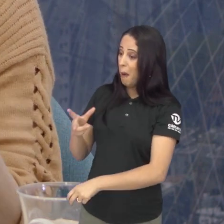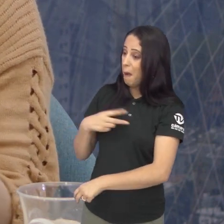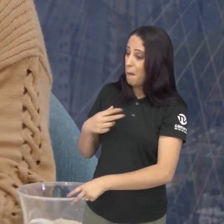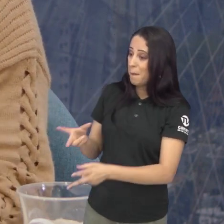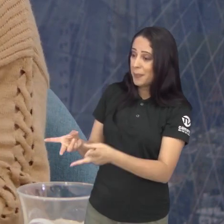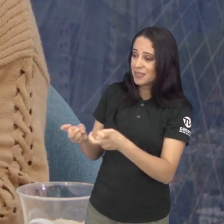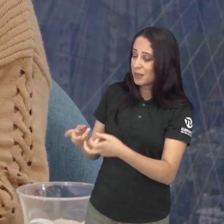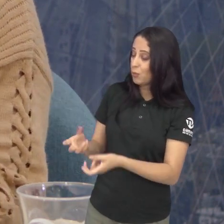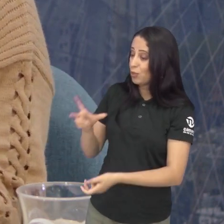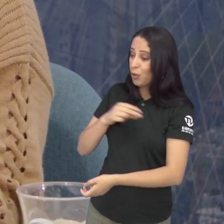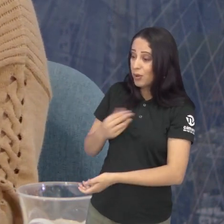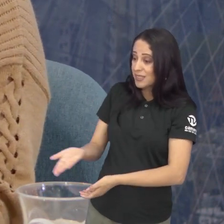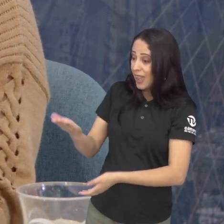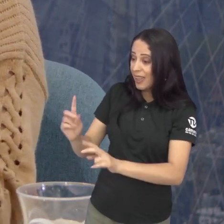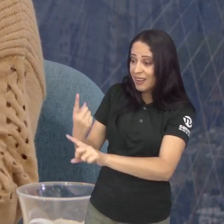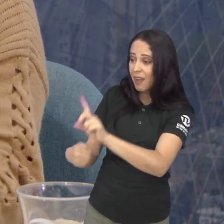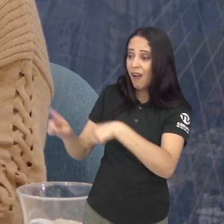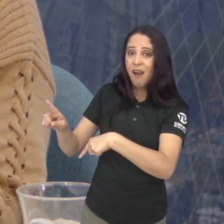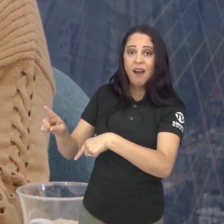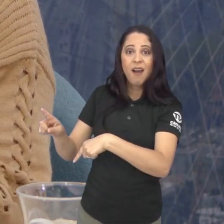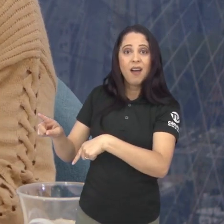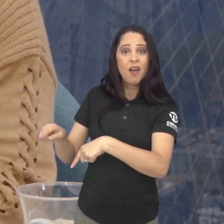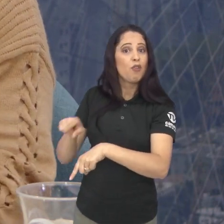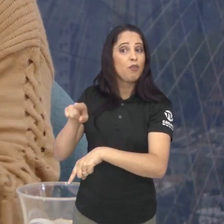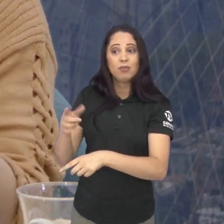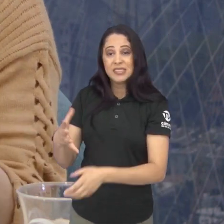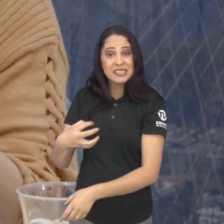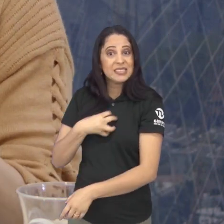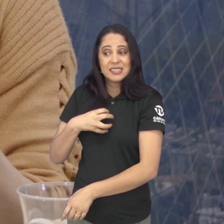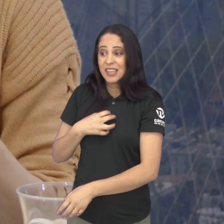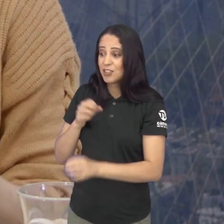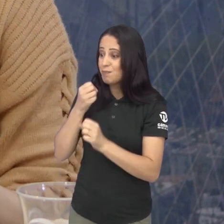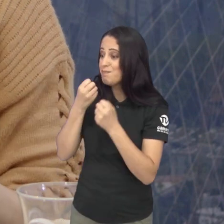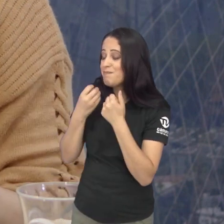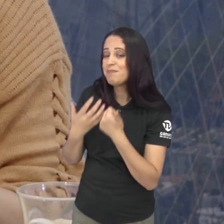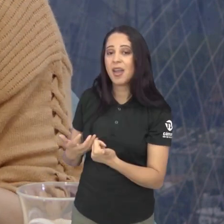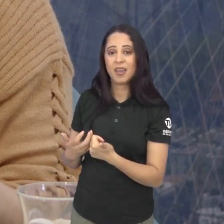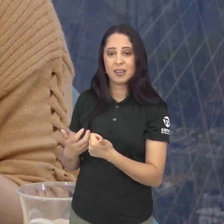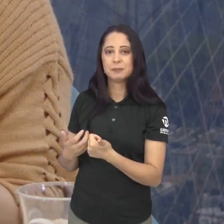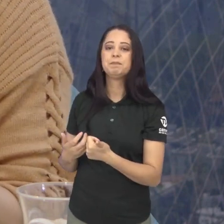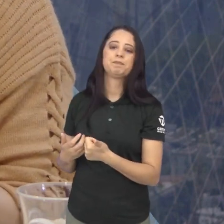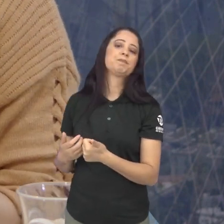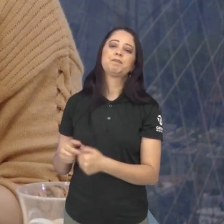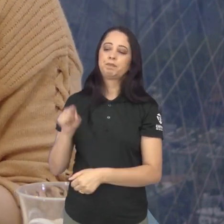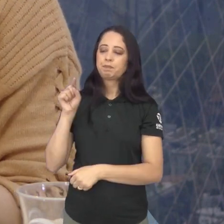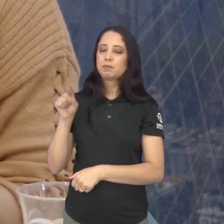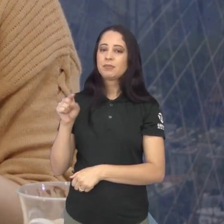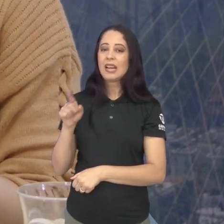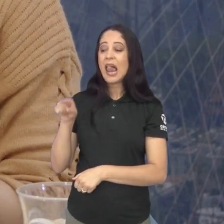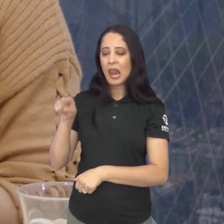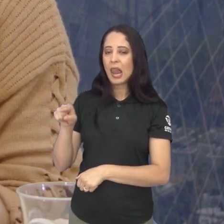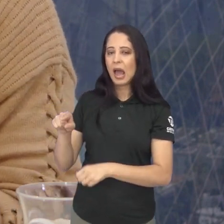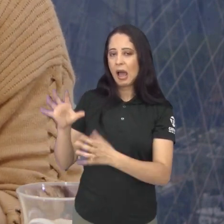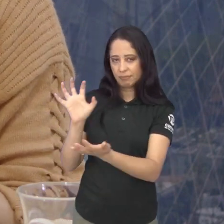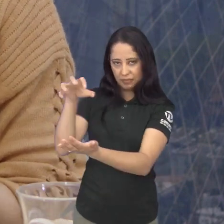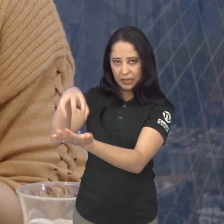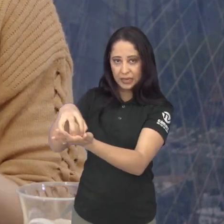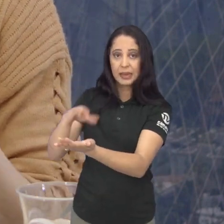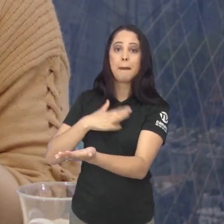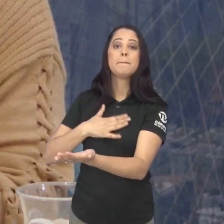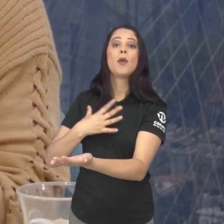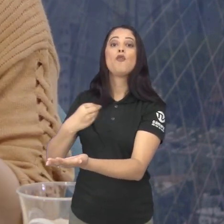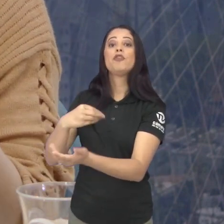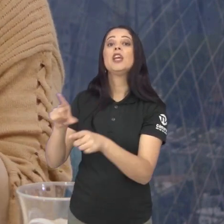eu brinco que meu filho dentro da clínica que ele vai, eles têm um grupinho de amigos, né, que eles têm